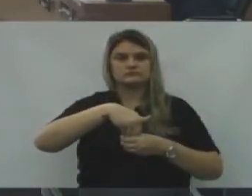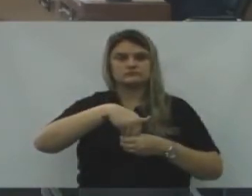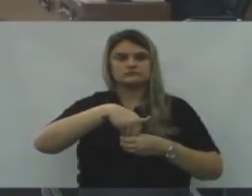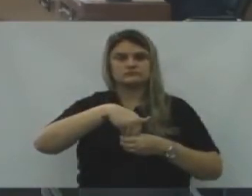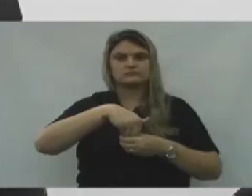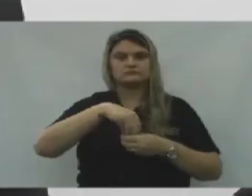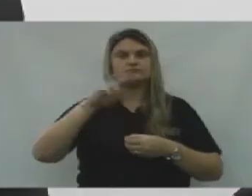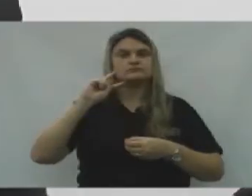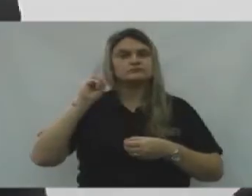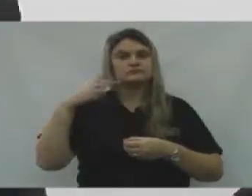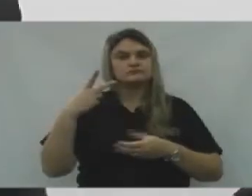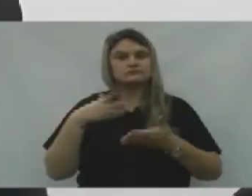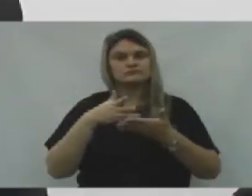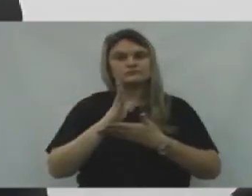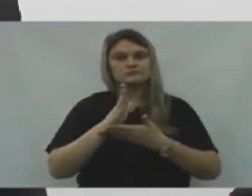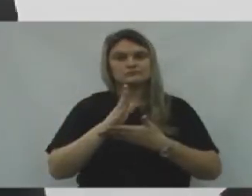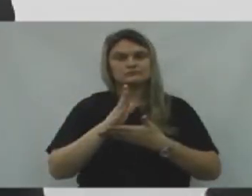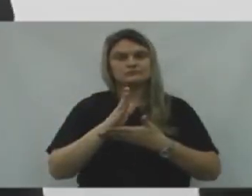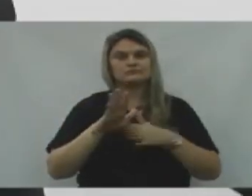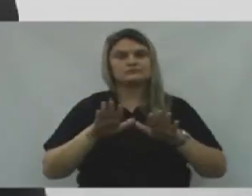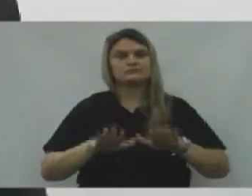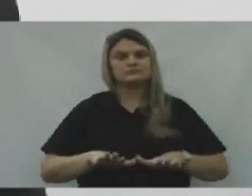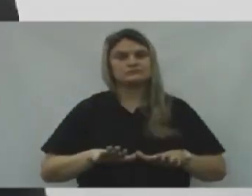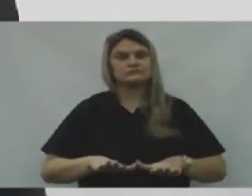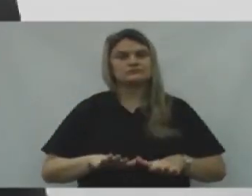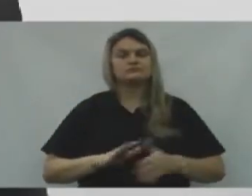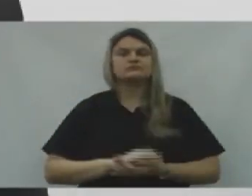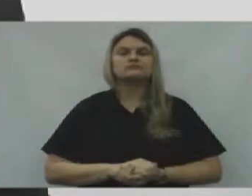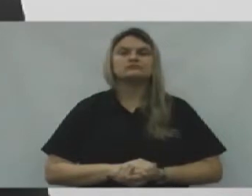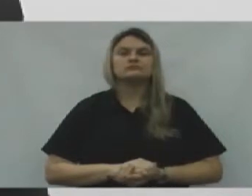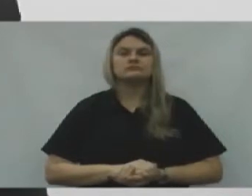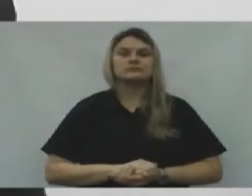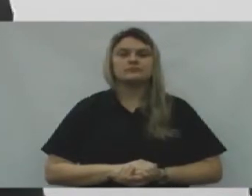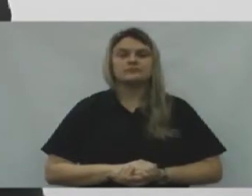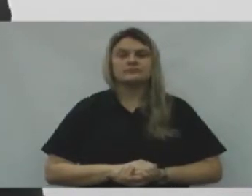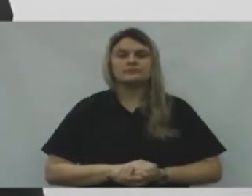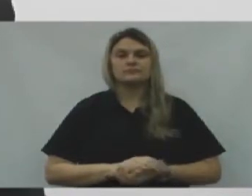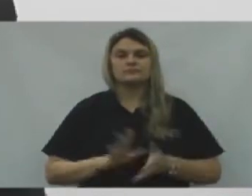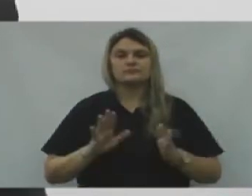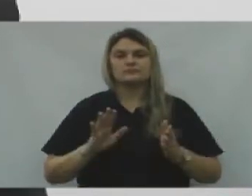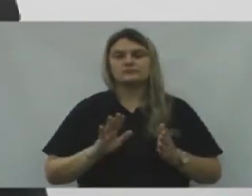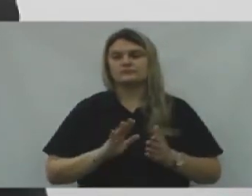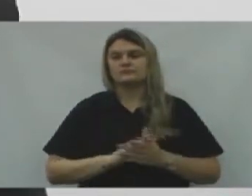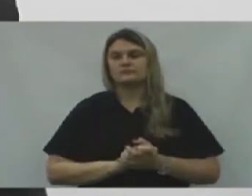Em votação, Senhores vereadores que aprovam, Permaneçam como estão. Fim.